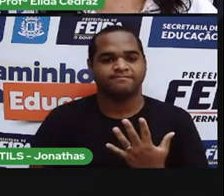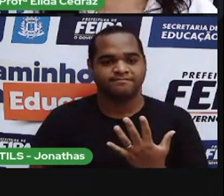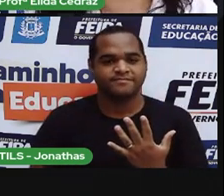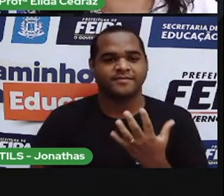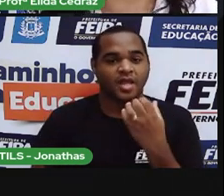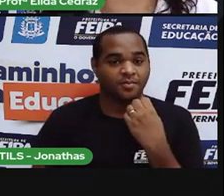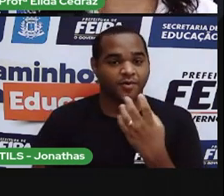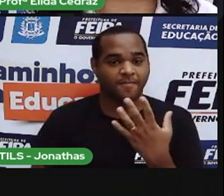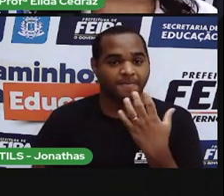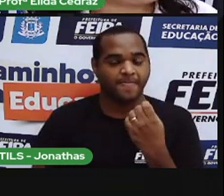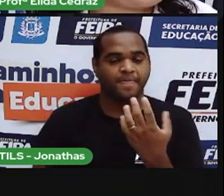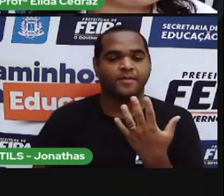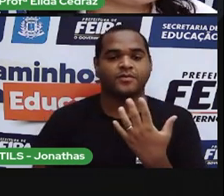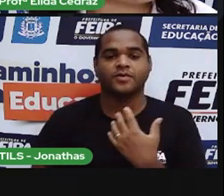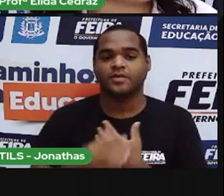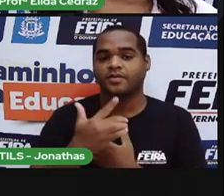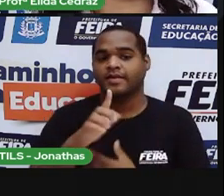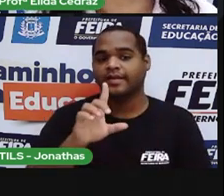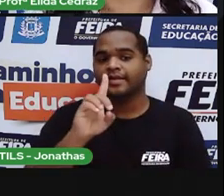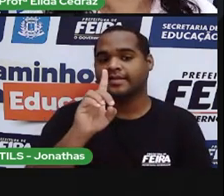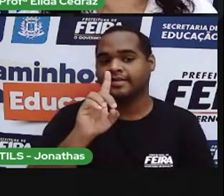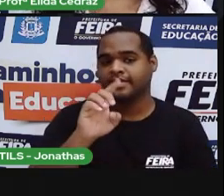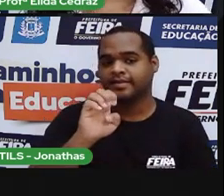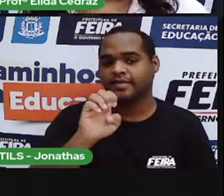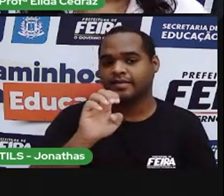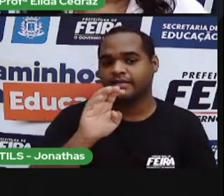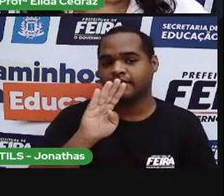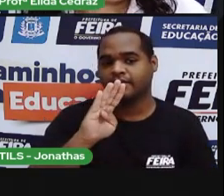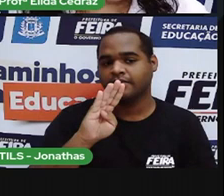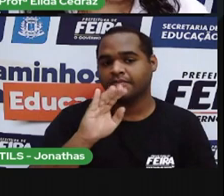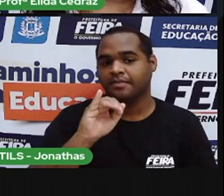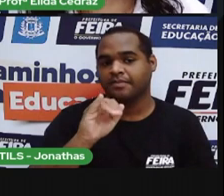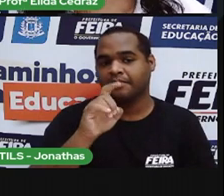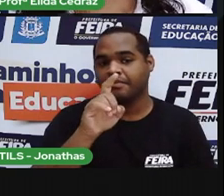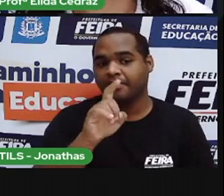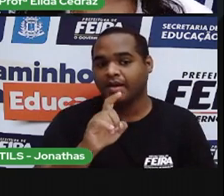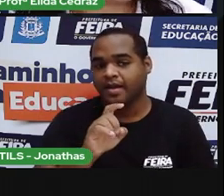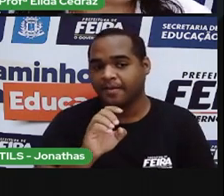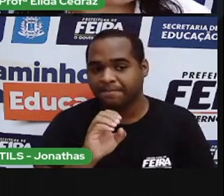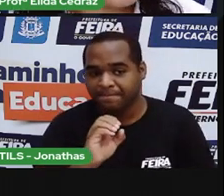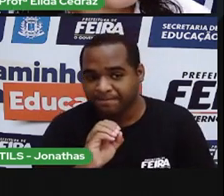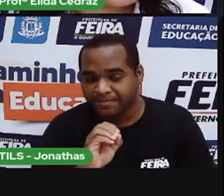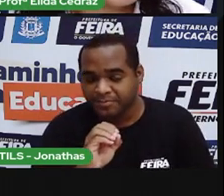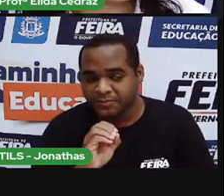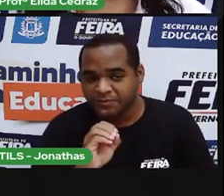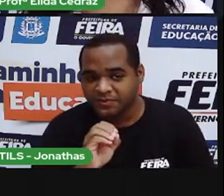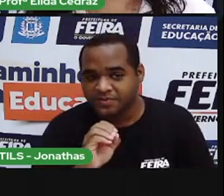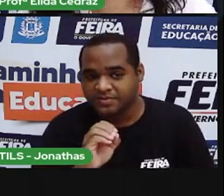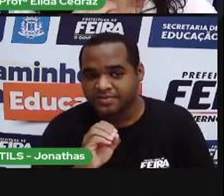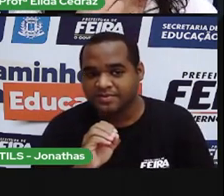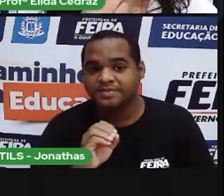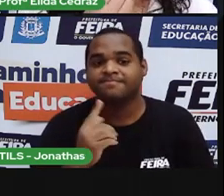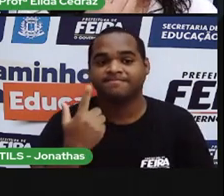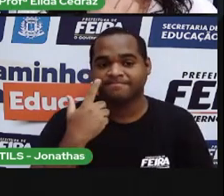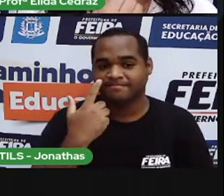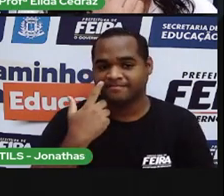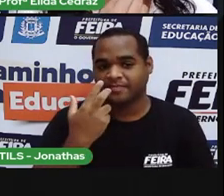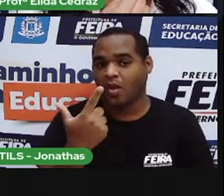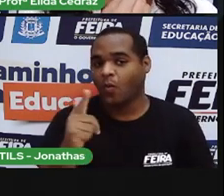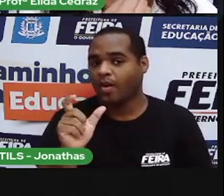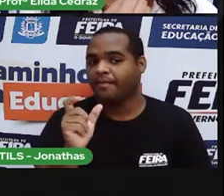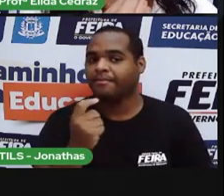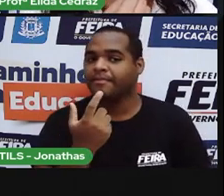Agora a palavra debaixo. Vamos falar a palavra inteira de novo? Debaixo. E agora a gente vai